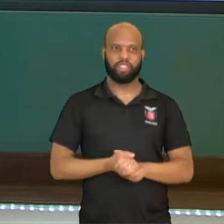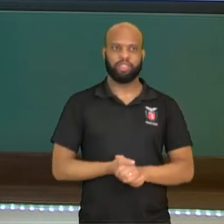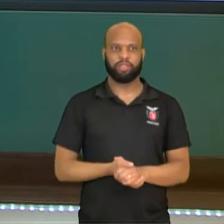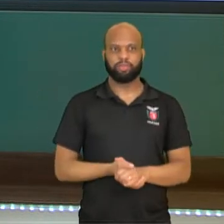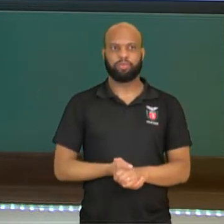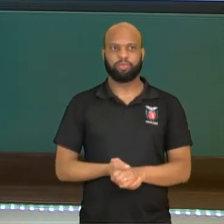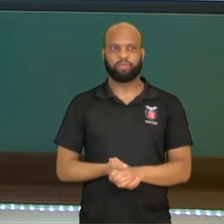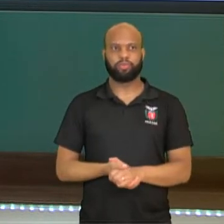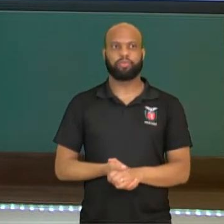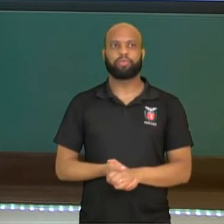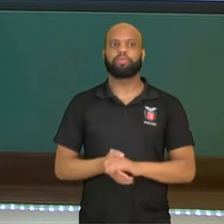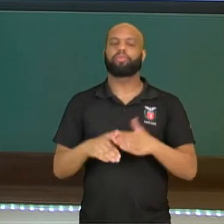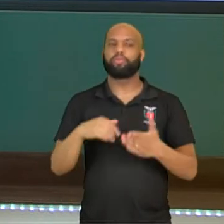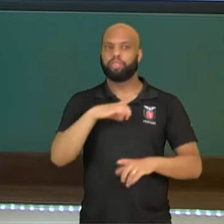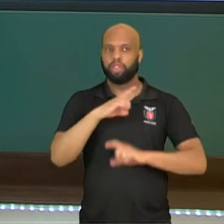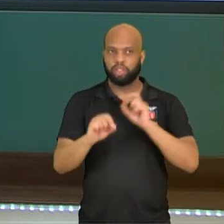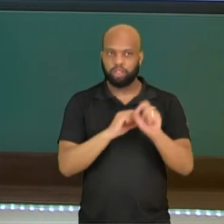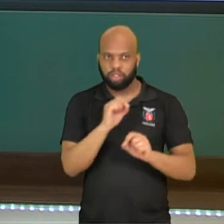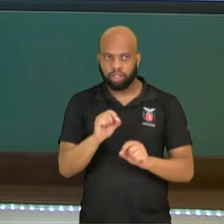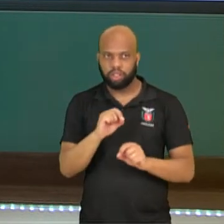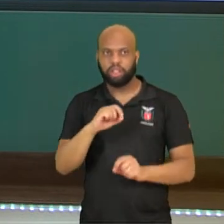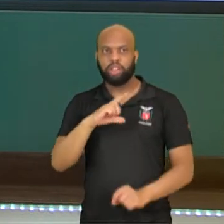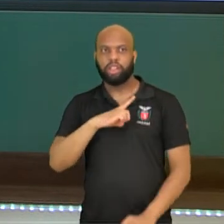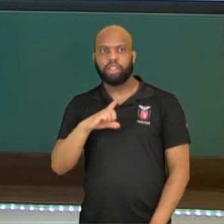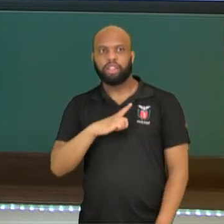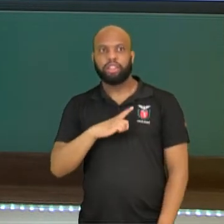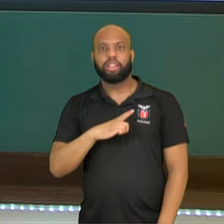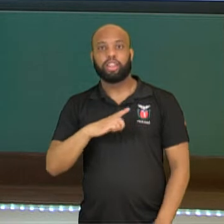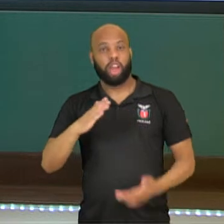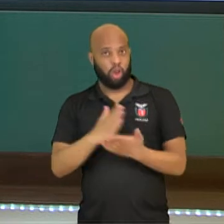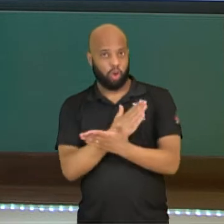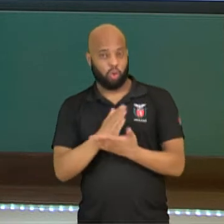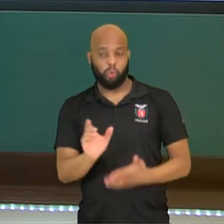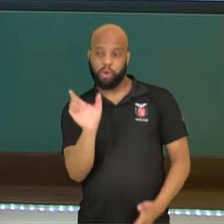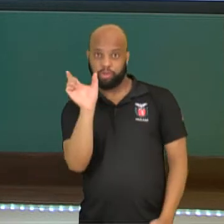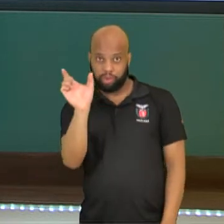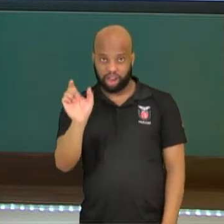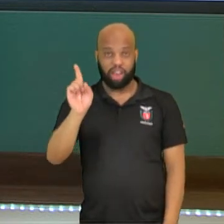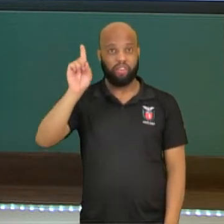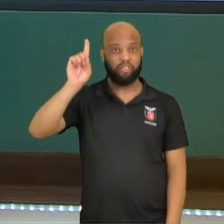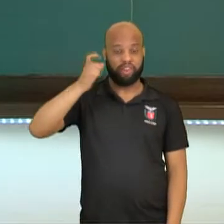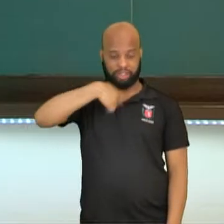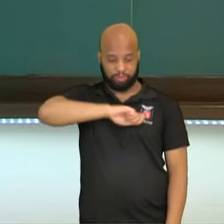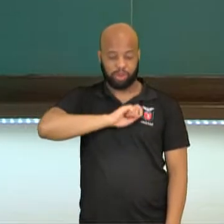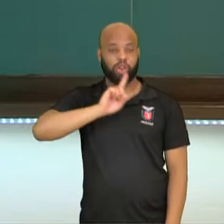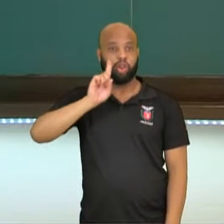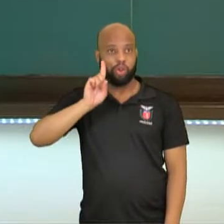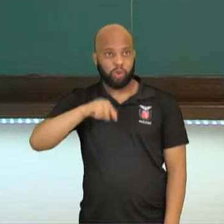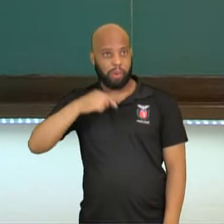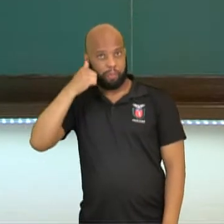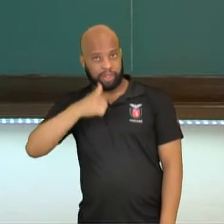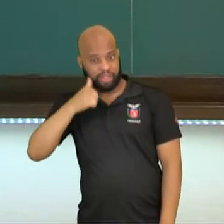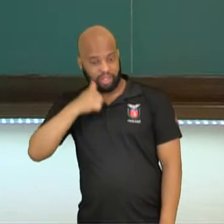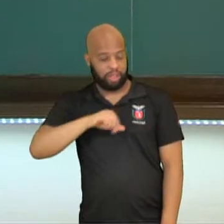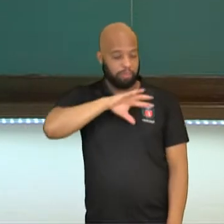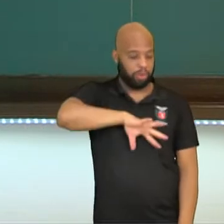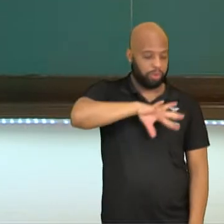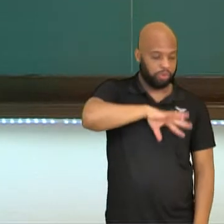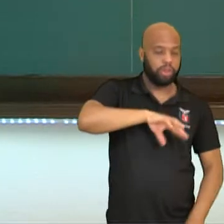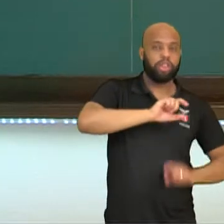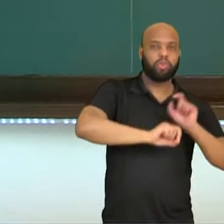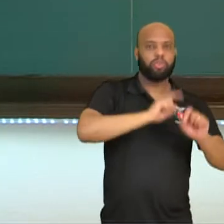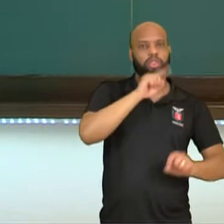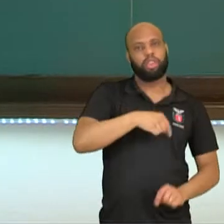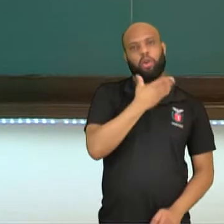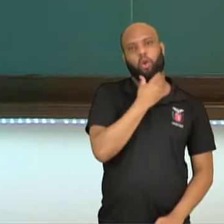outra sonrisa. Ou seja, são palavras femininas em espanhol e em português são